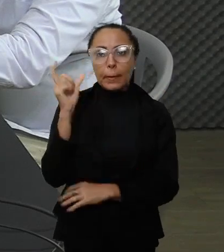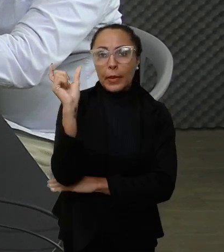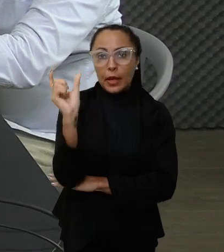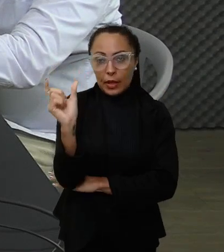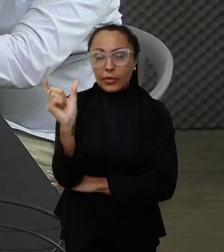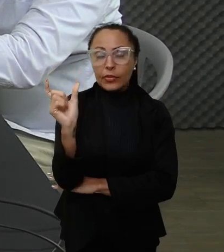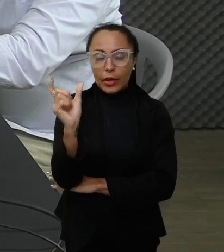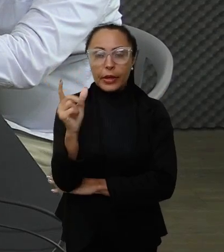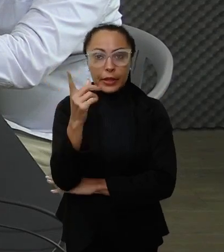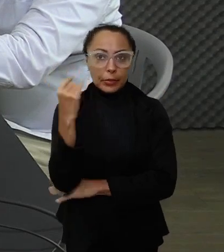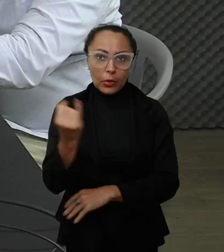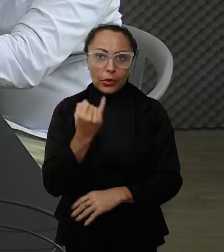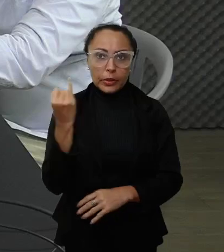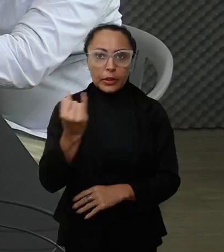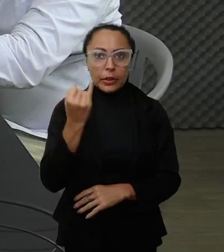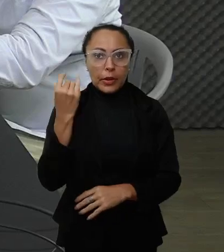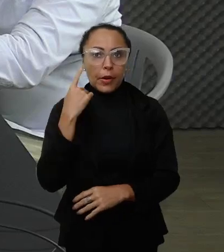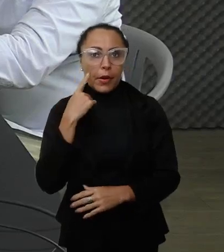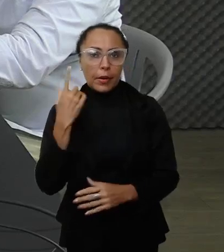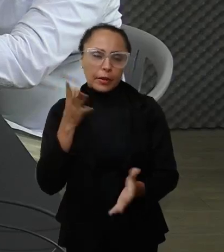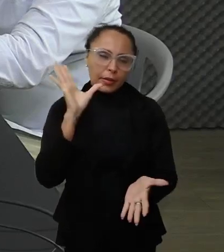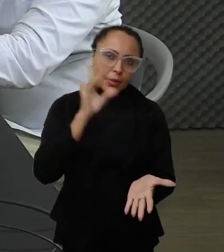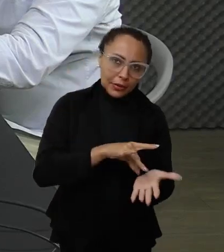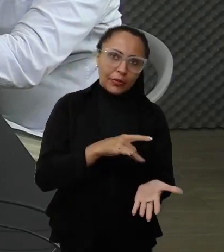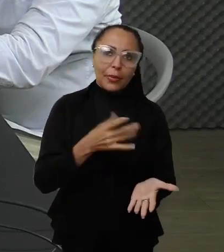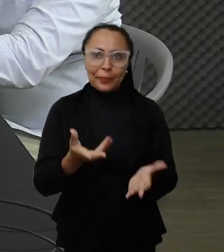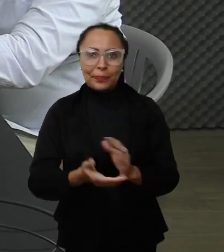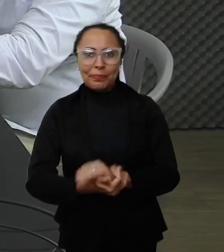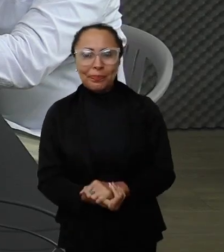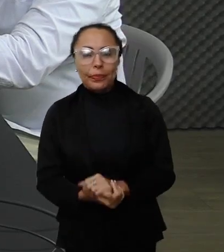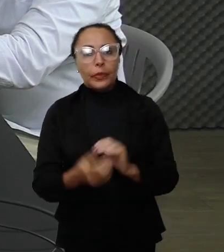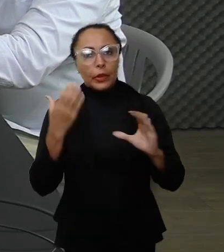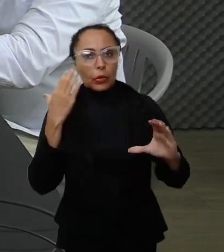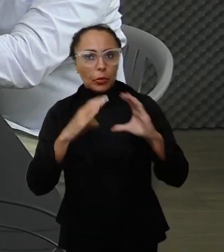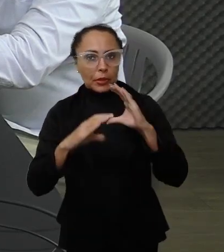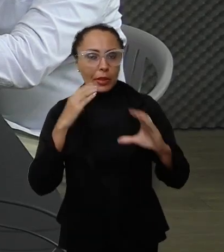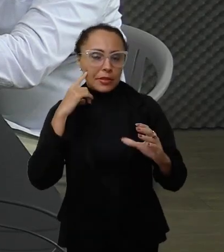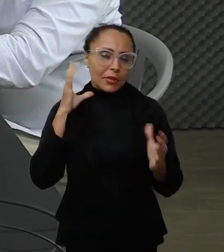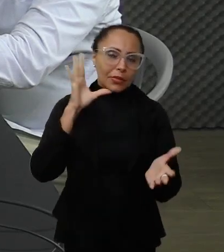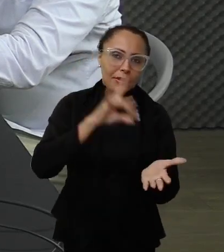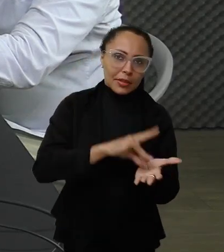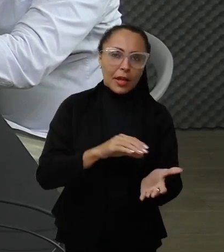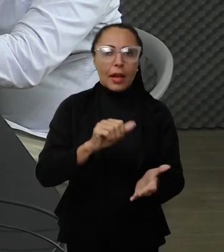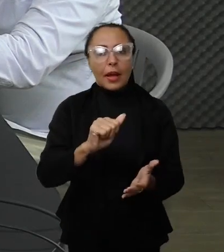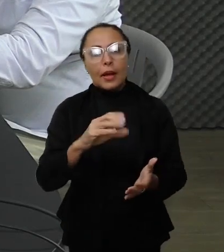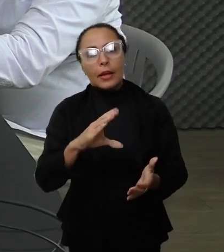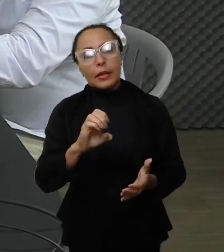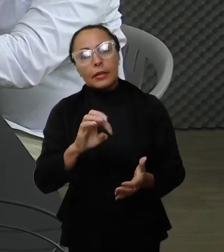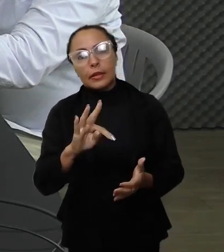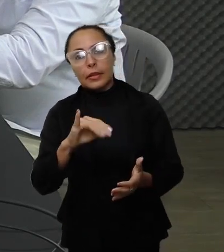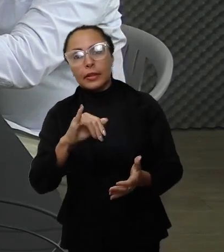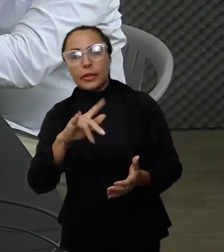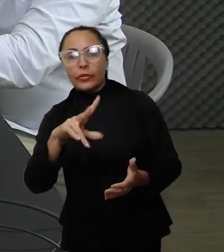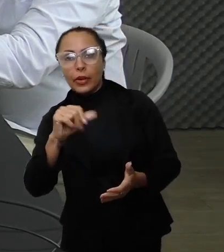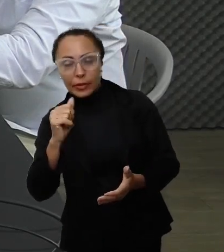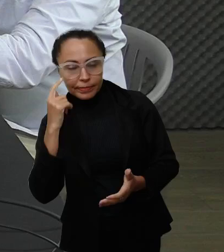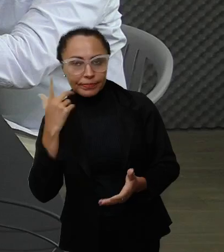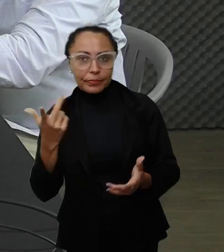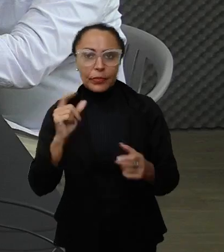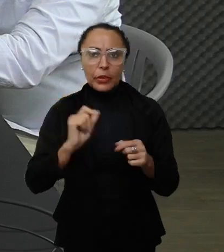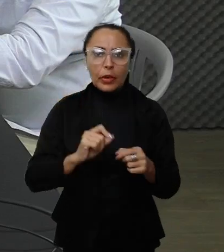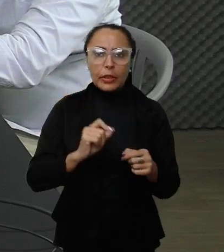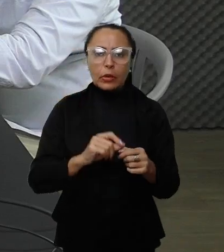muito, muito importante, é assertiva. Né? É a comunicação assertiva, a comunicação é feita